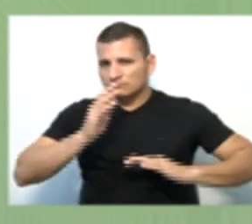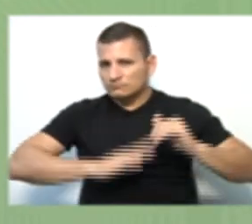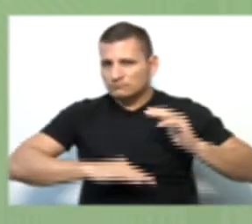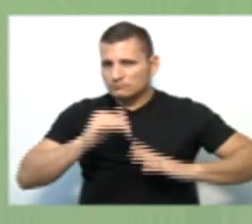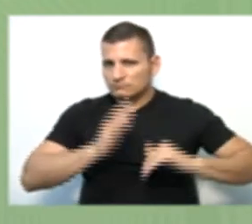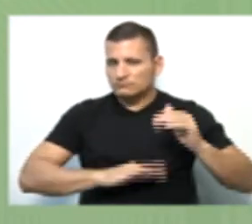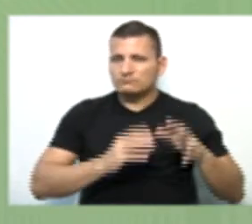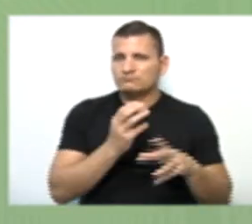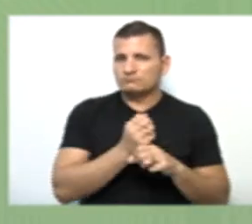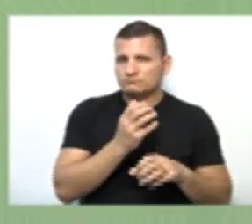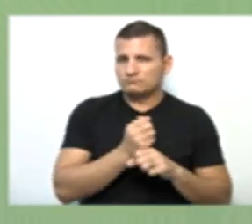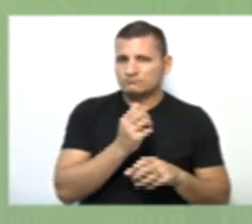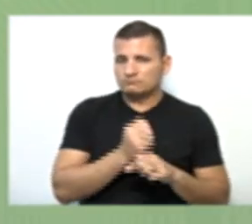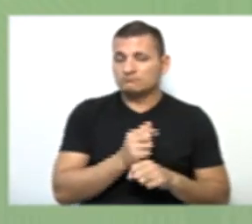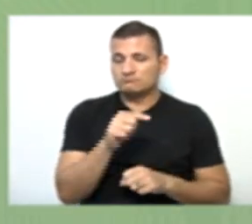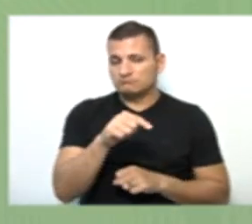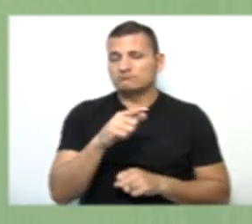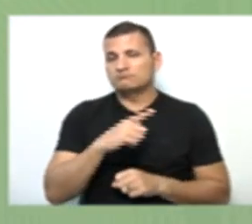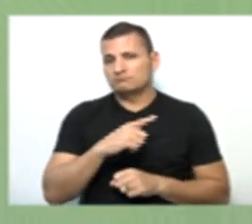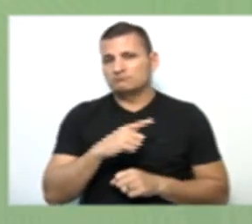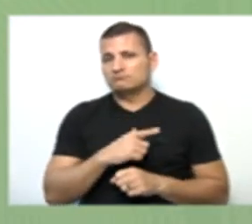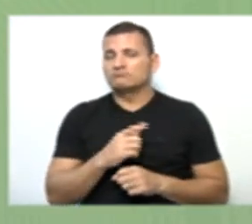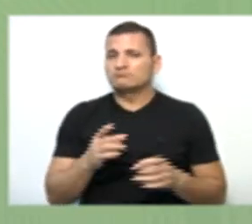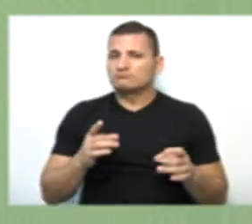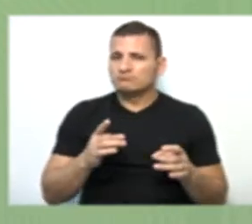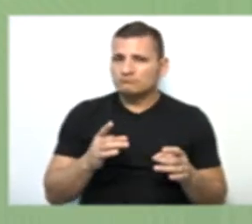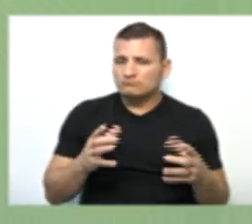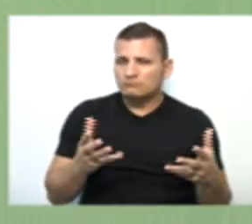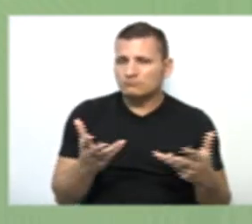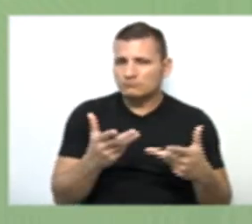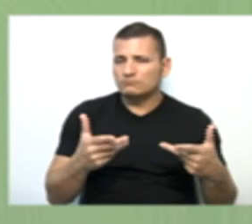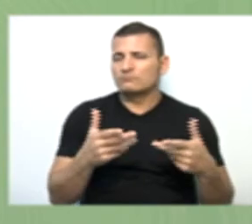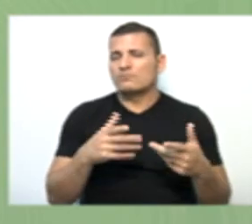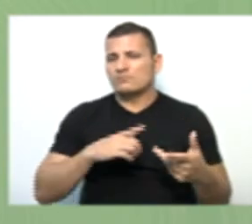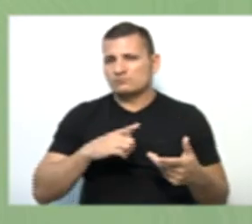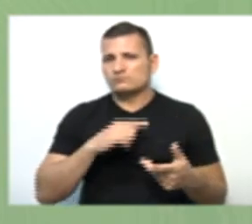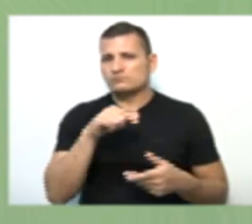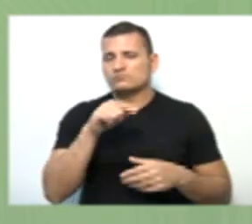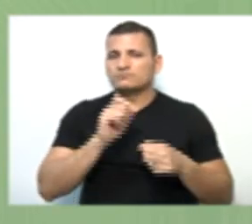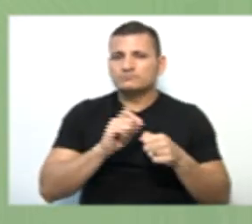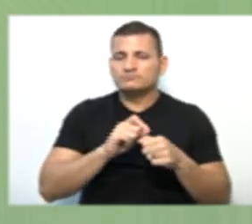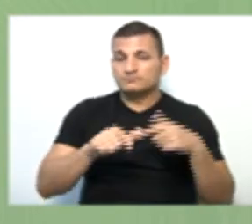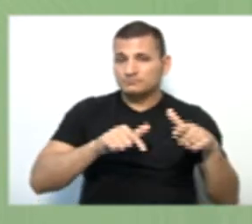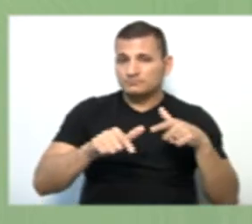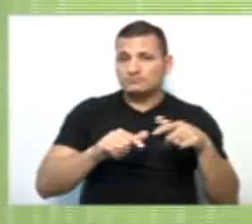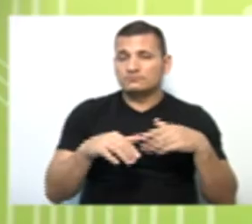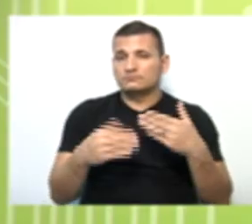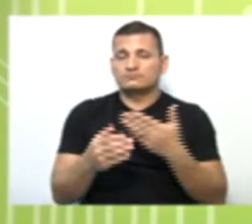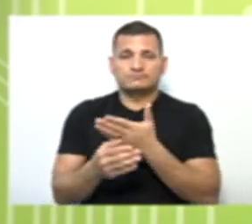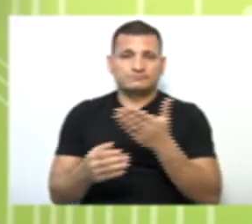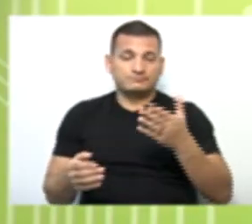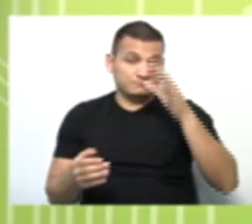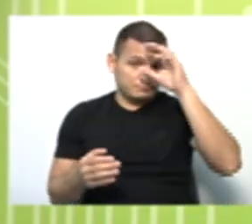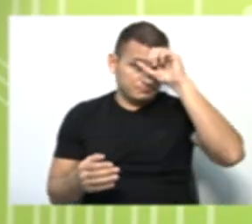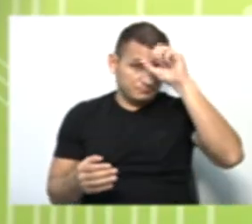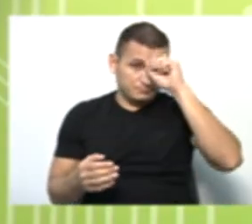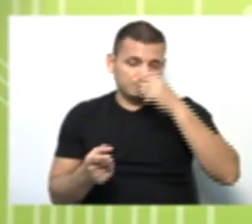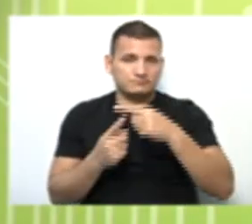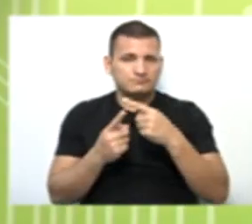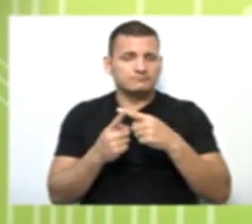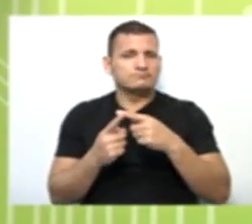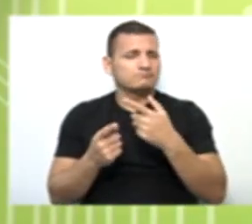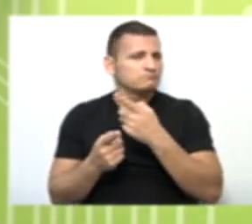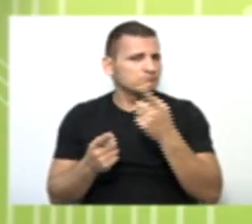legalmente habilitado a desenvolver essa tarefa. Então, vocês estão aqui aprendendo sobre contabilidade, né, porque vocês